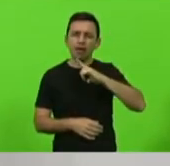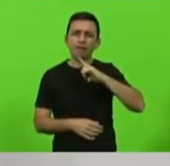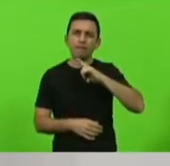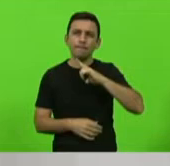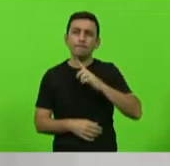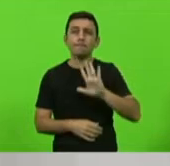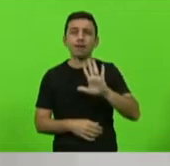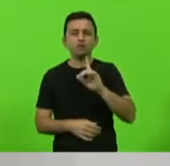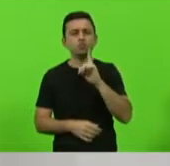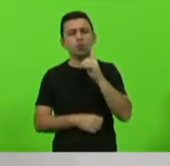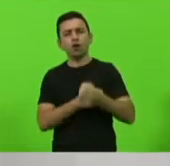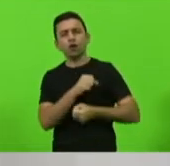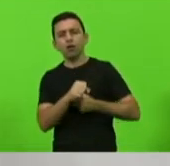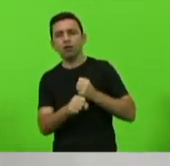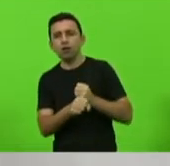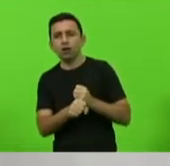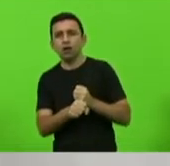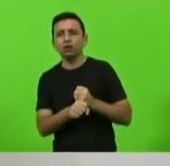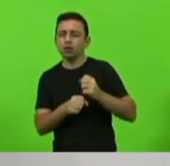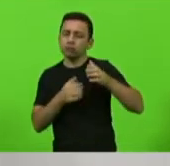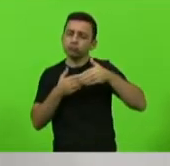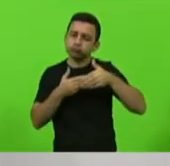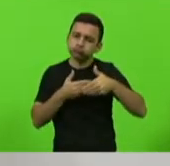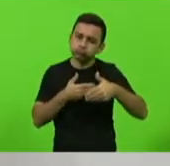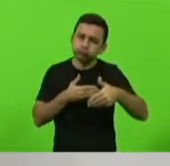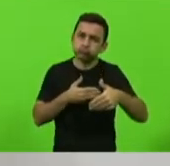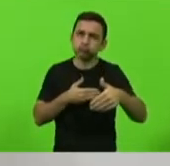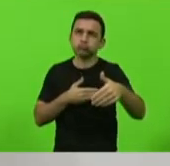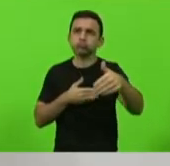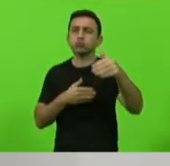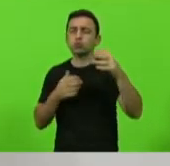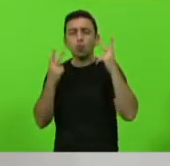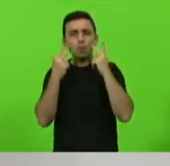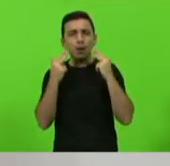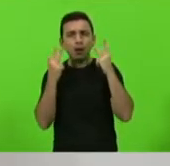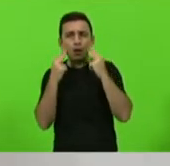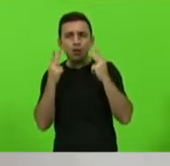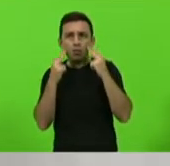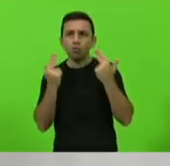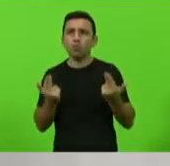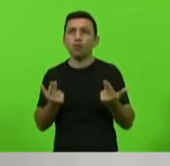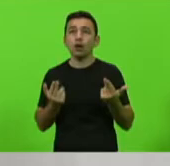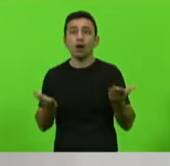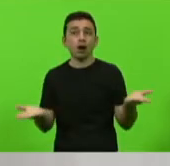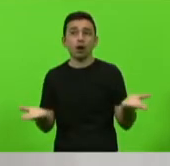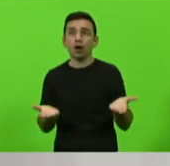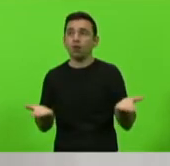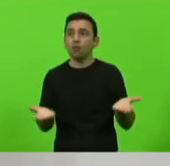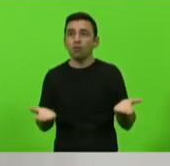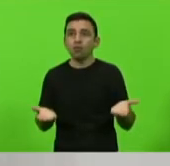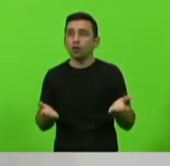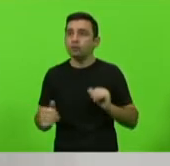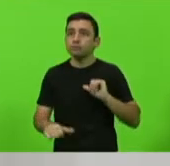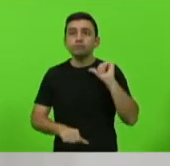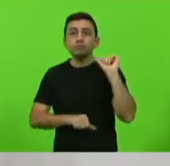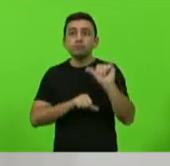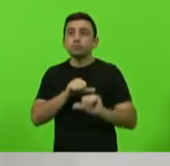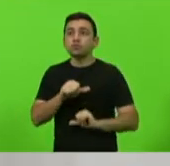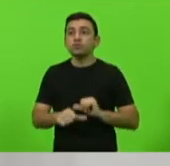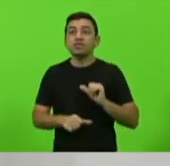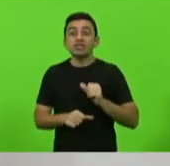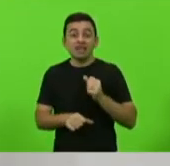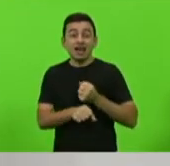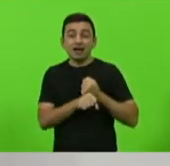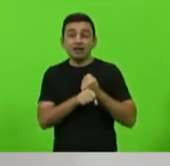num ano, aí passava um período de normalidade, e agora não. Nós estamos